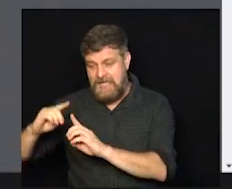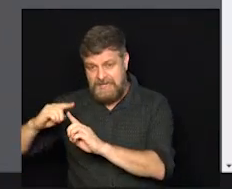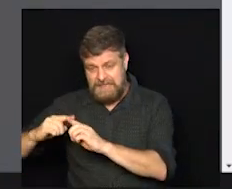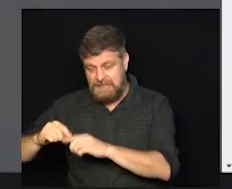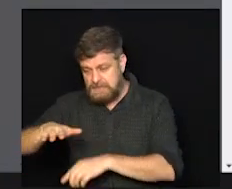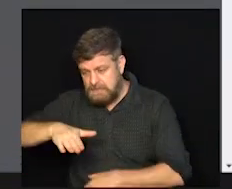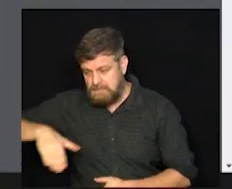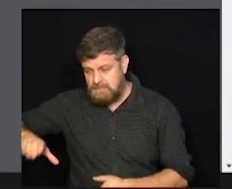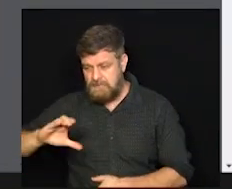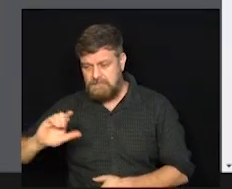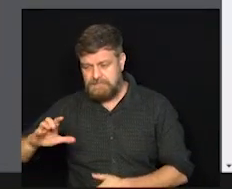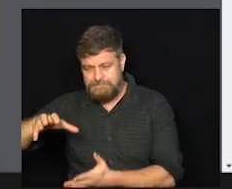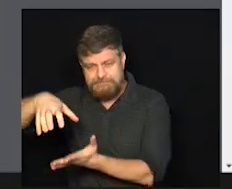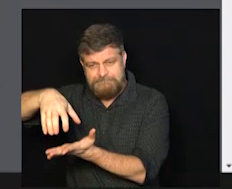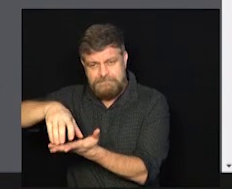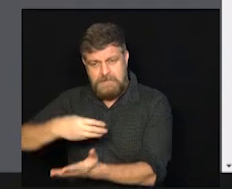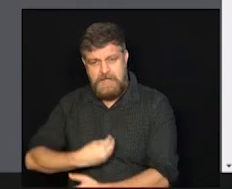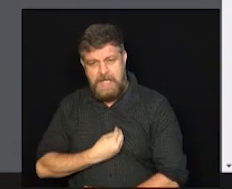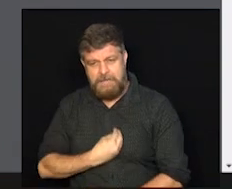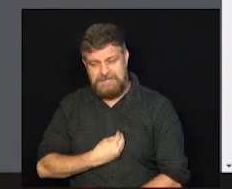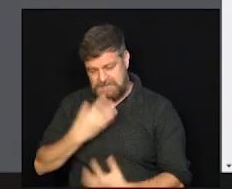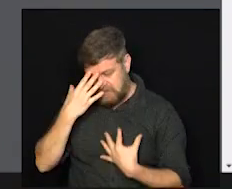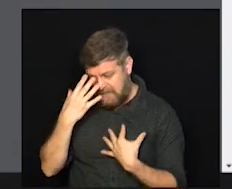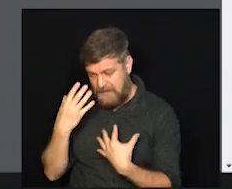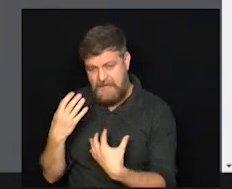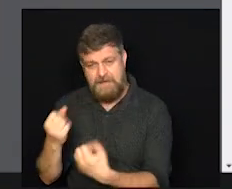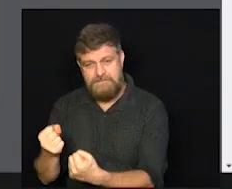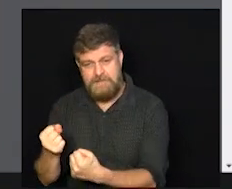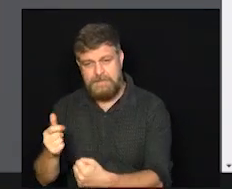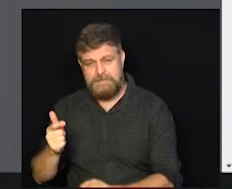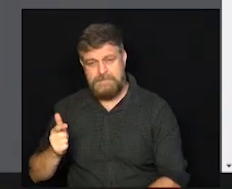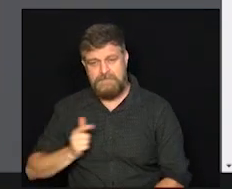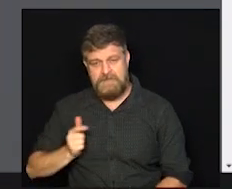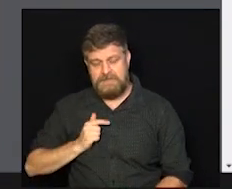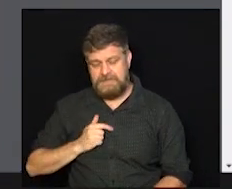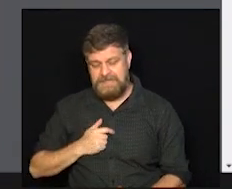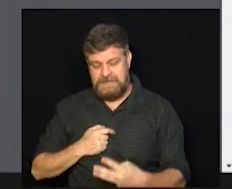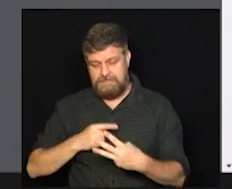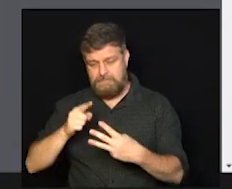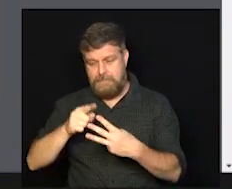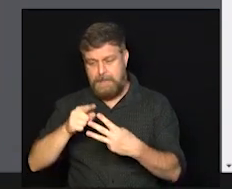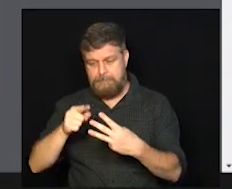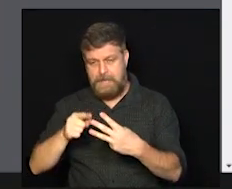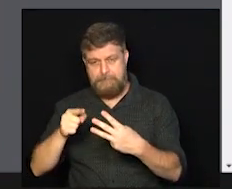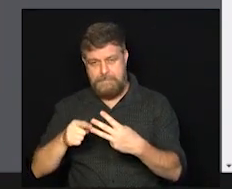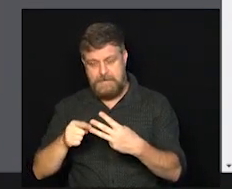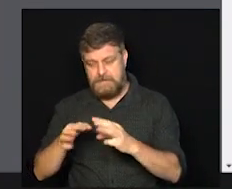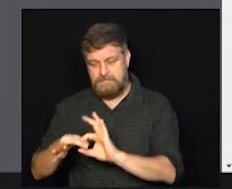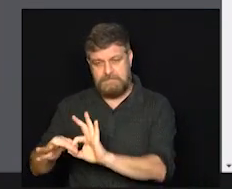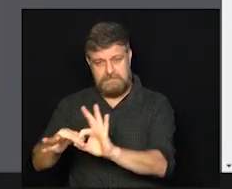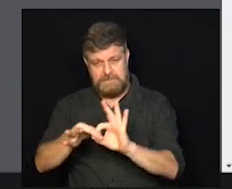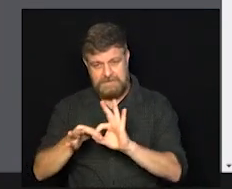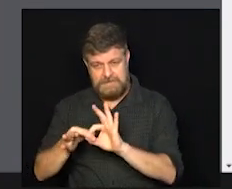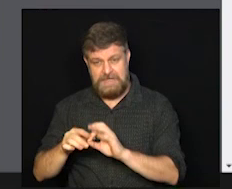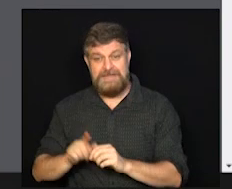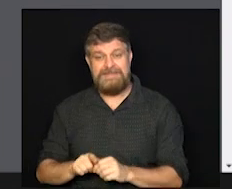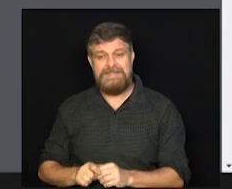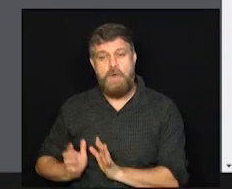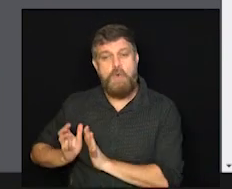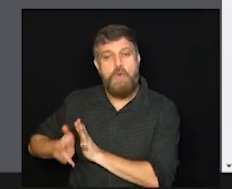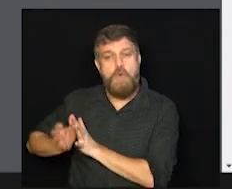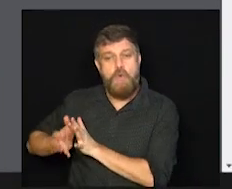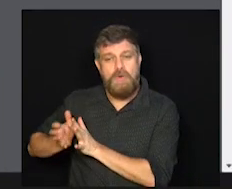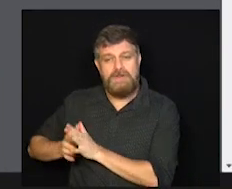e social, e política também, e as três interligadas, não numa questão partidária, mas na questão da beleza